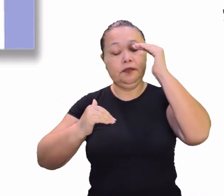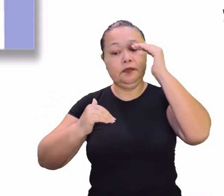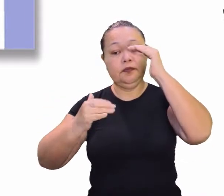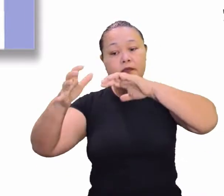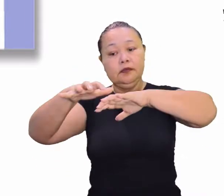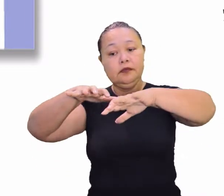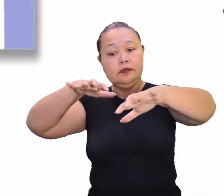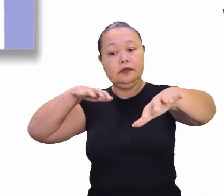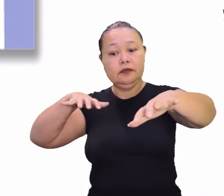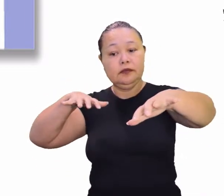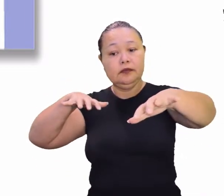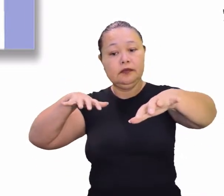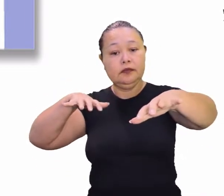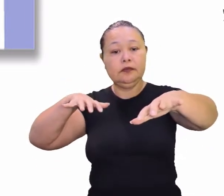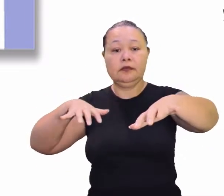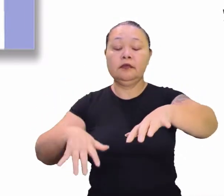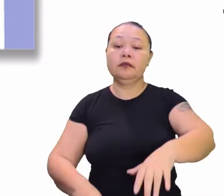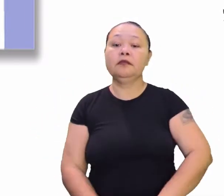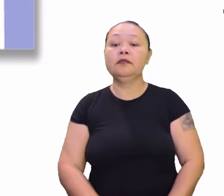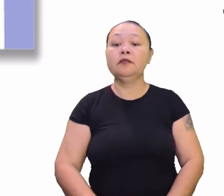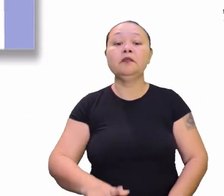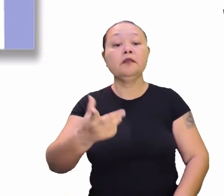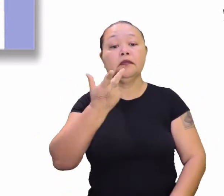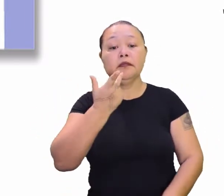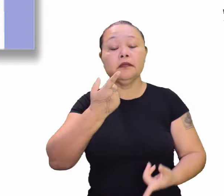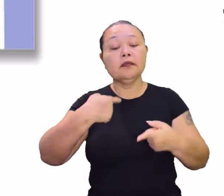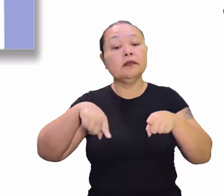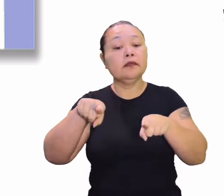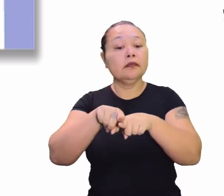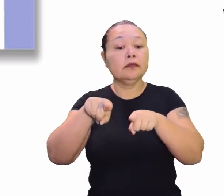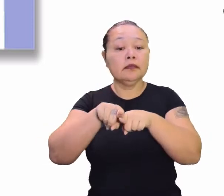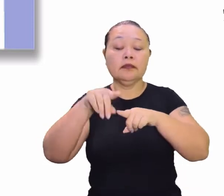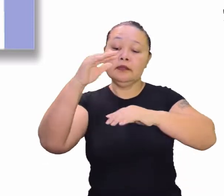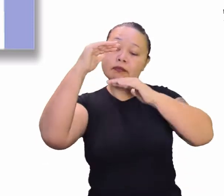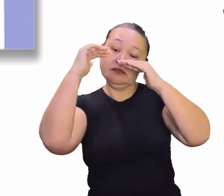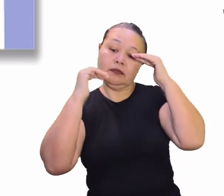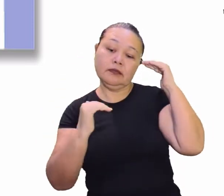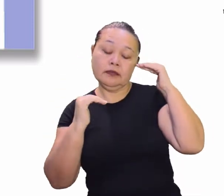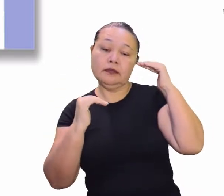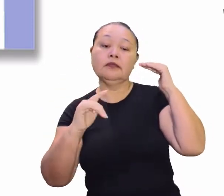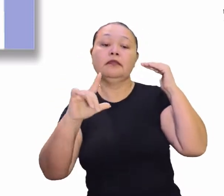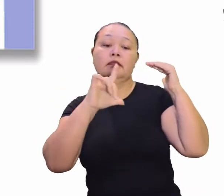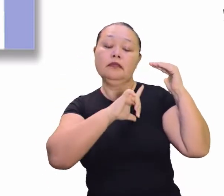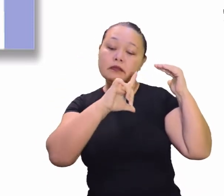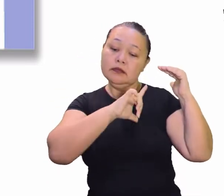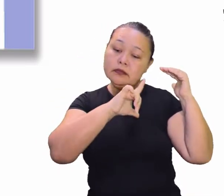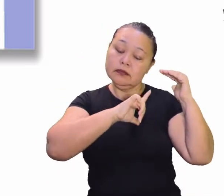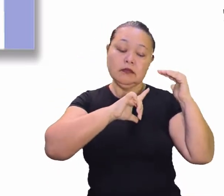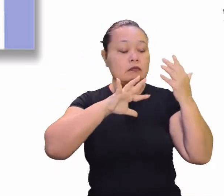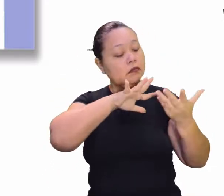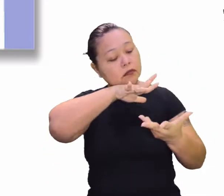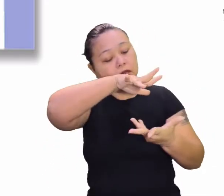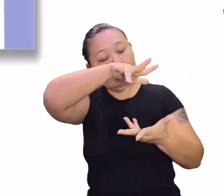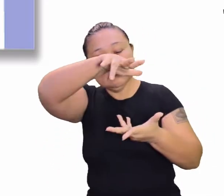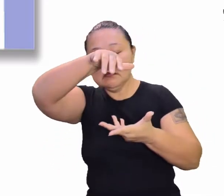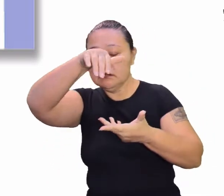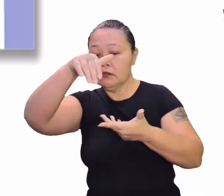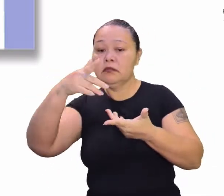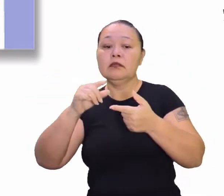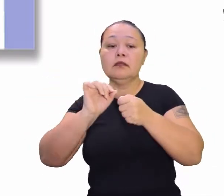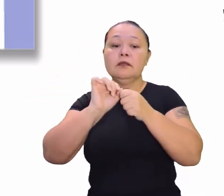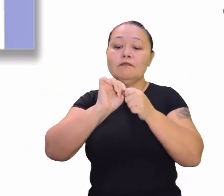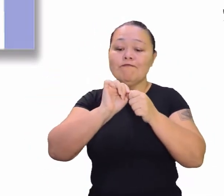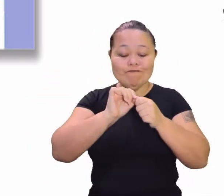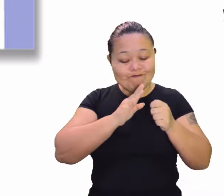e exclusão. Iremos falar aí sobre as desigualdades que existem a nível mundial, a linha